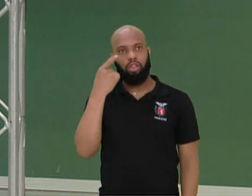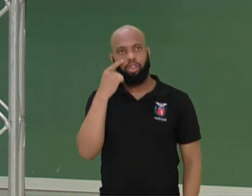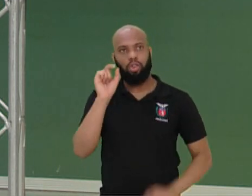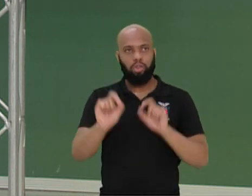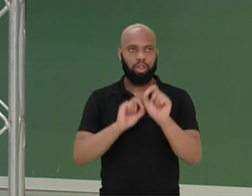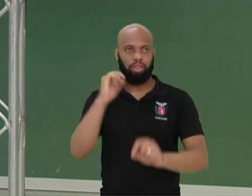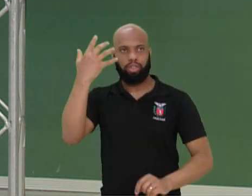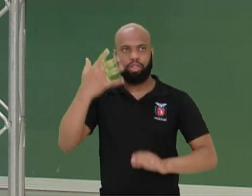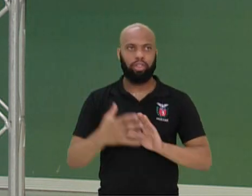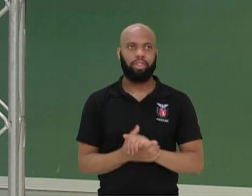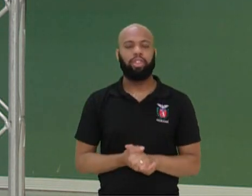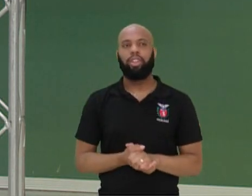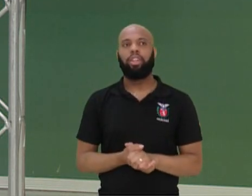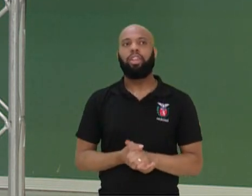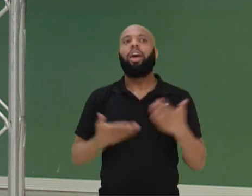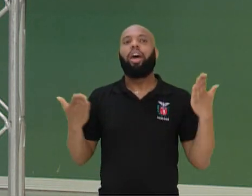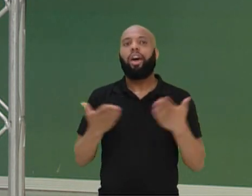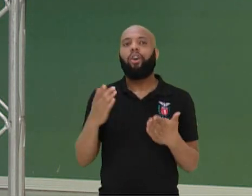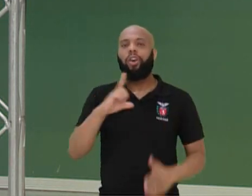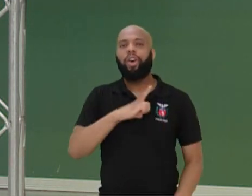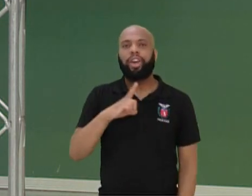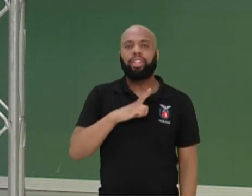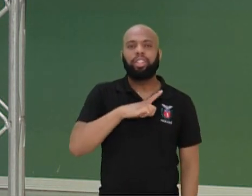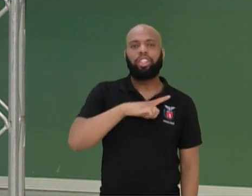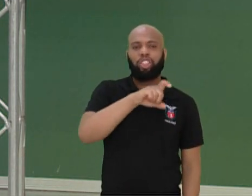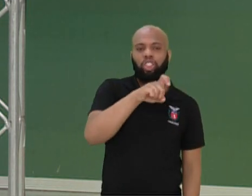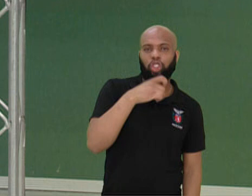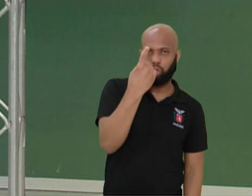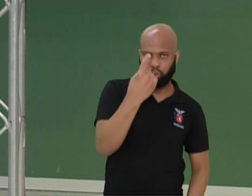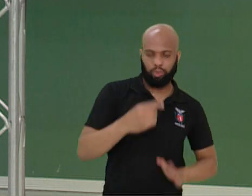dá. No caso do x1, né?